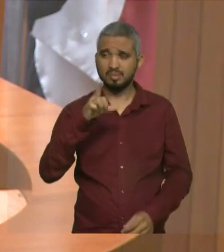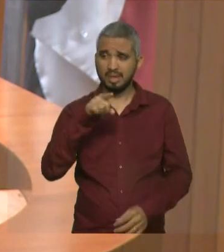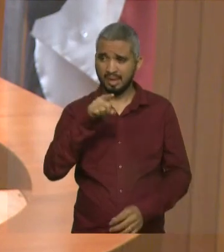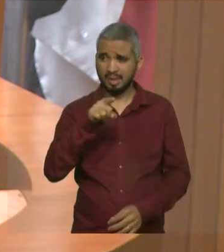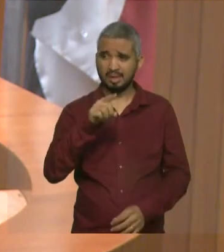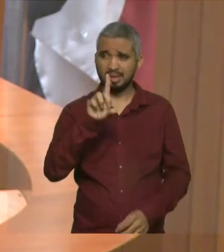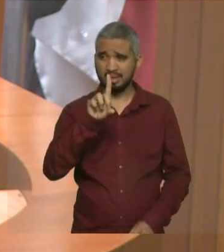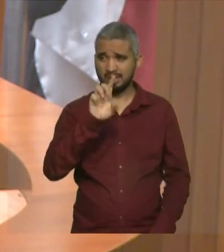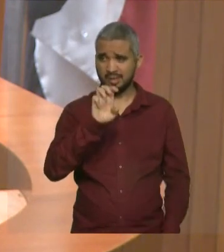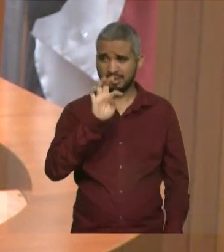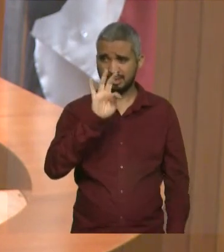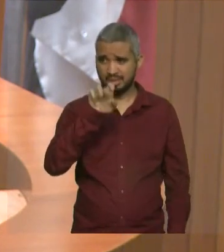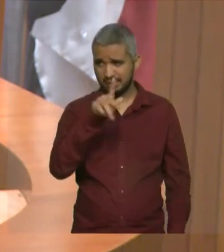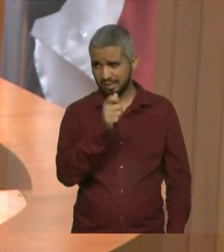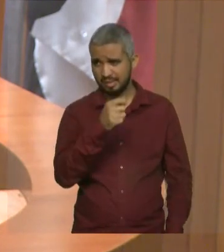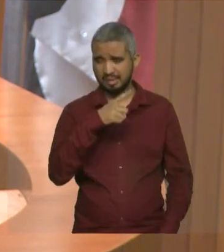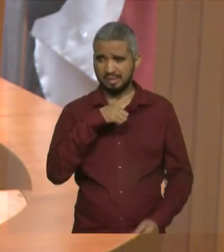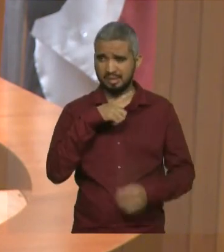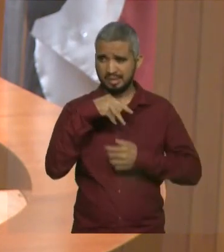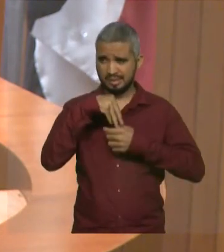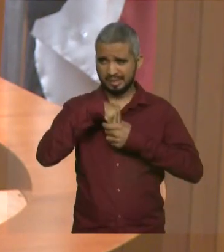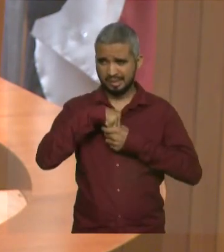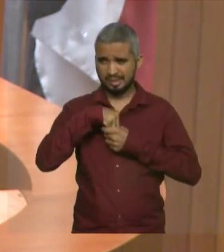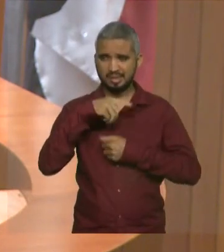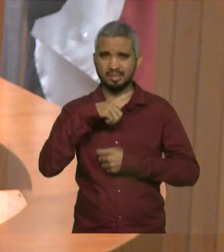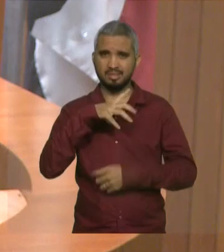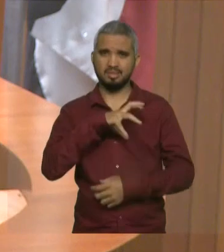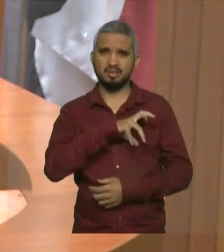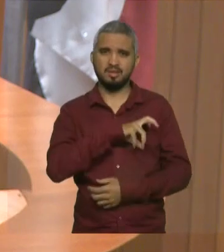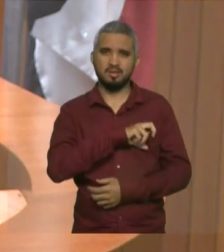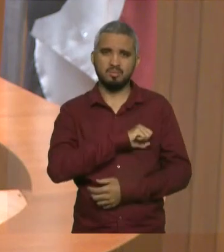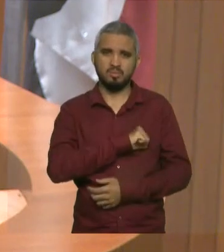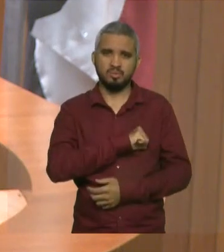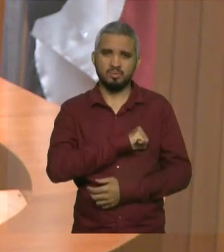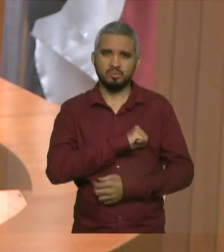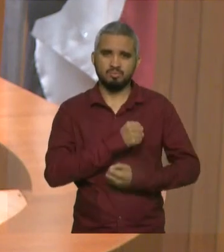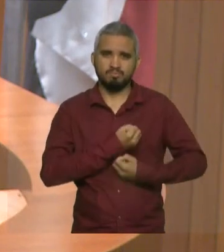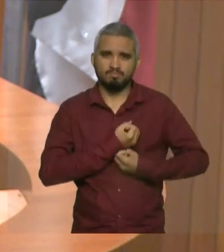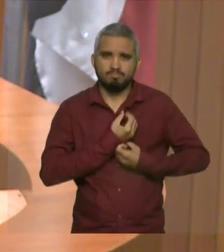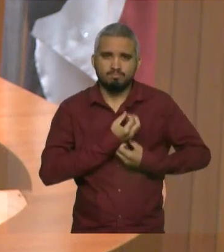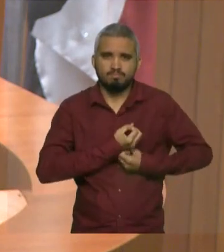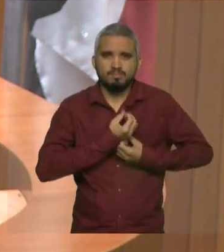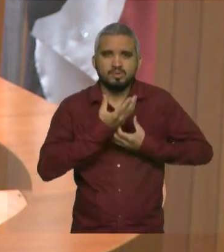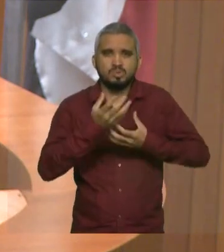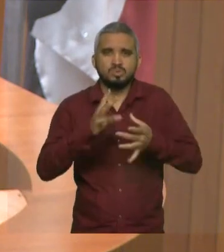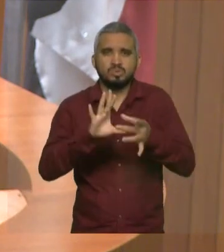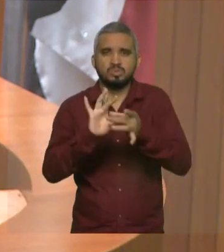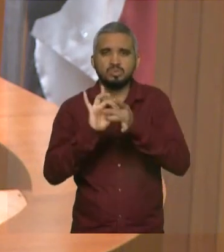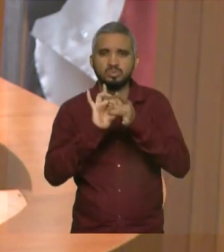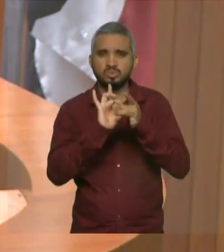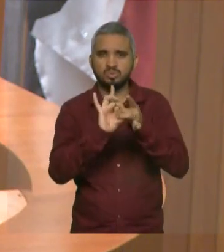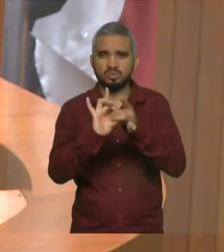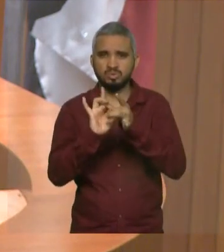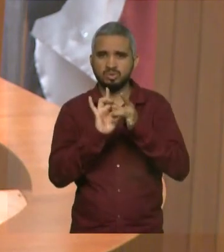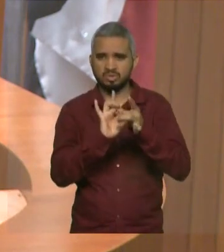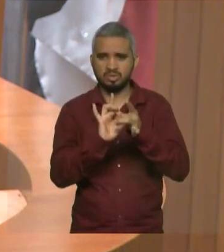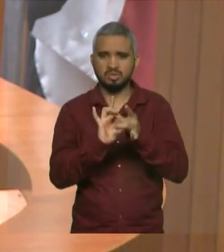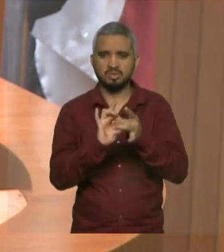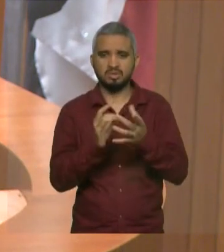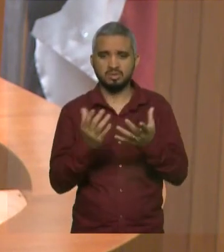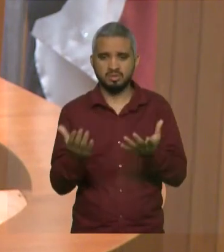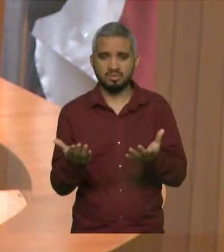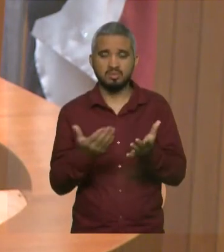da união. E vamos começar, deputado Arnaldo Melo, deputado César Pires,